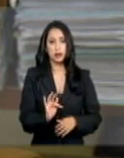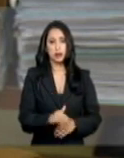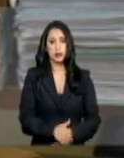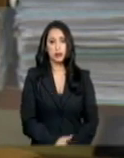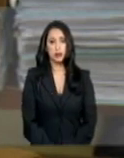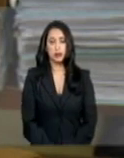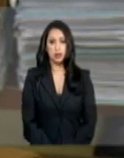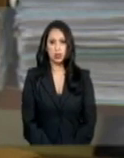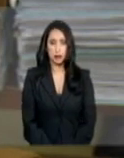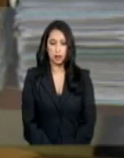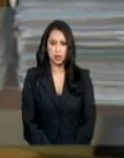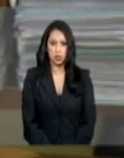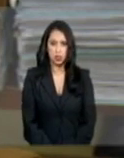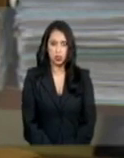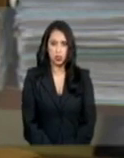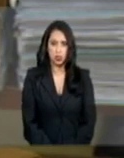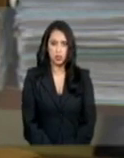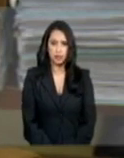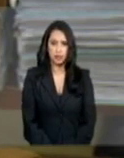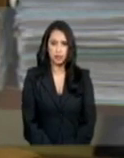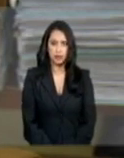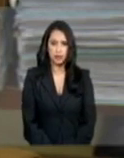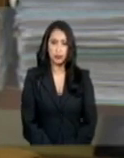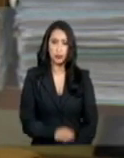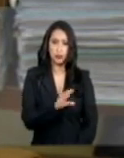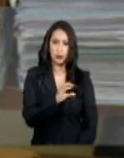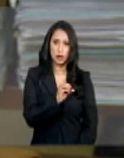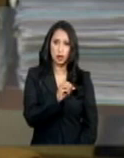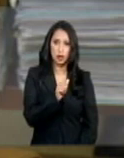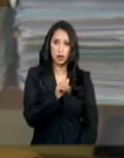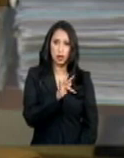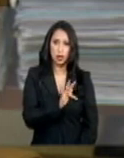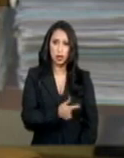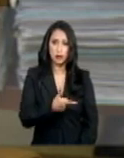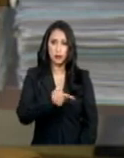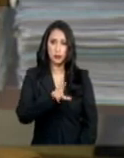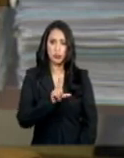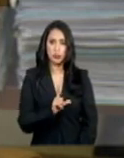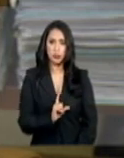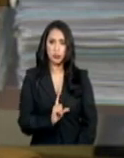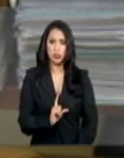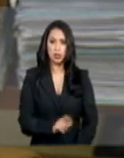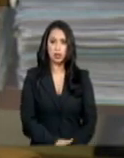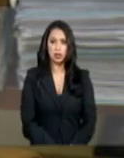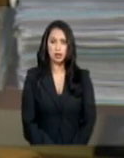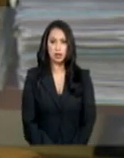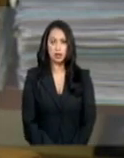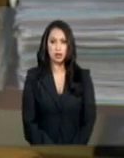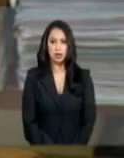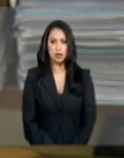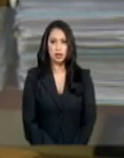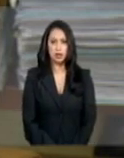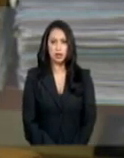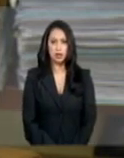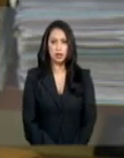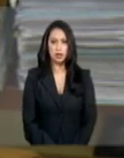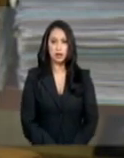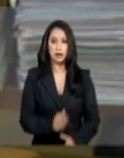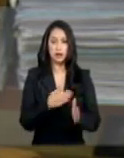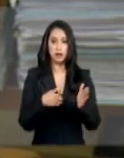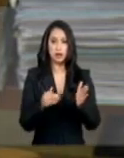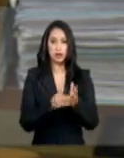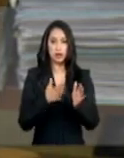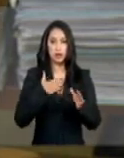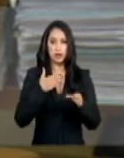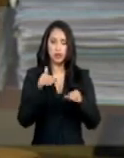inteligência financeira do brasil antigo coachee está tudo aqui o registro do meu voto eu não